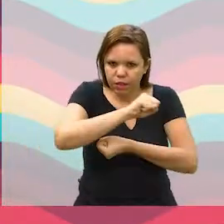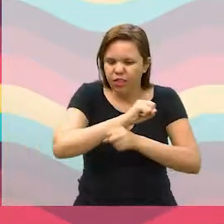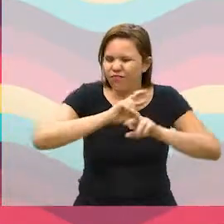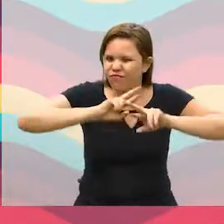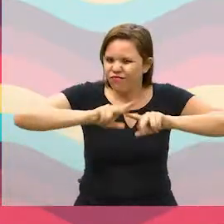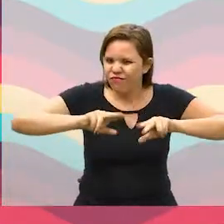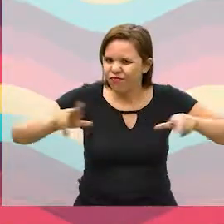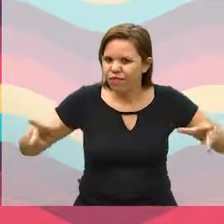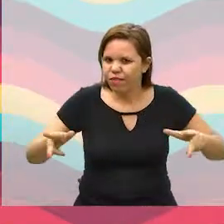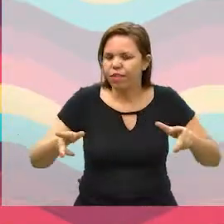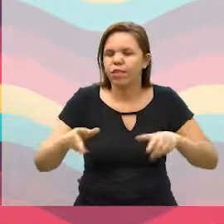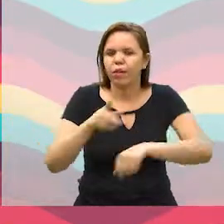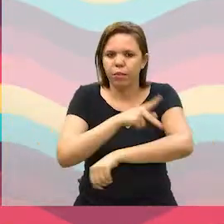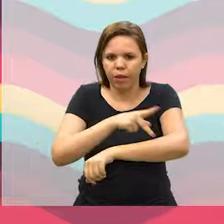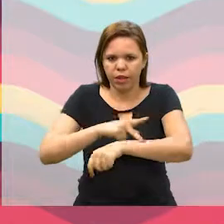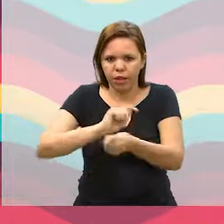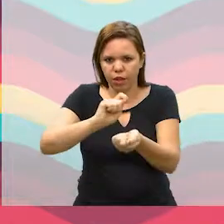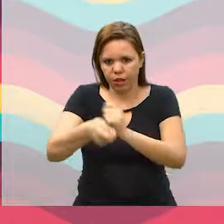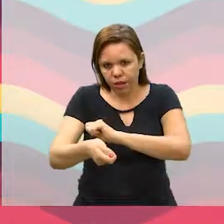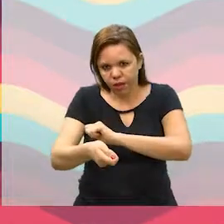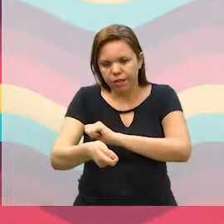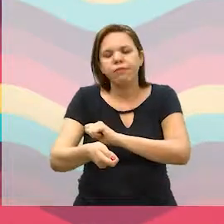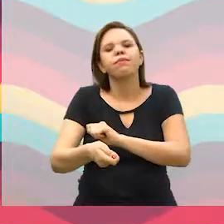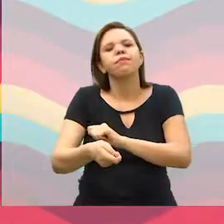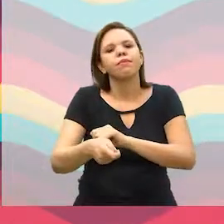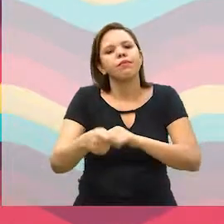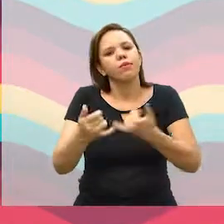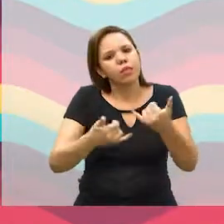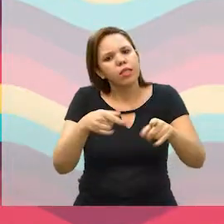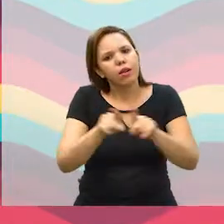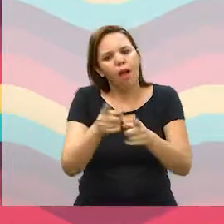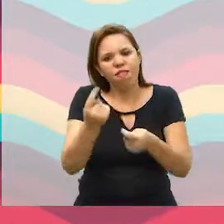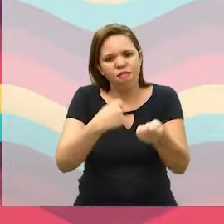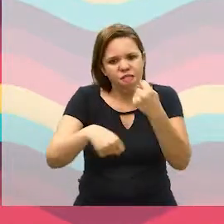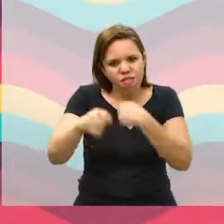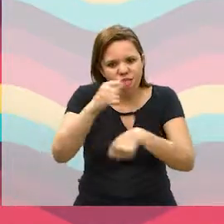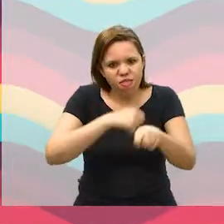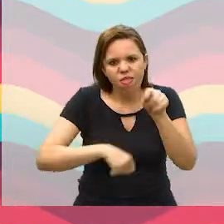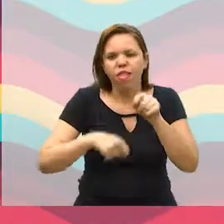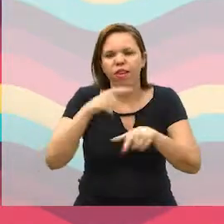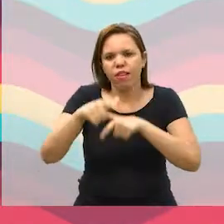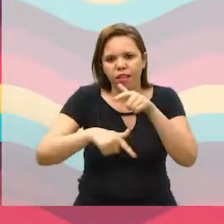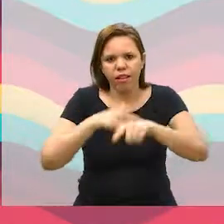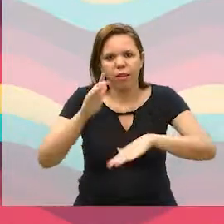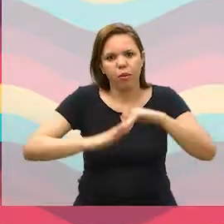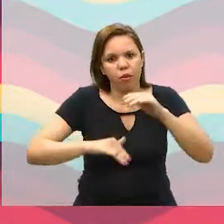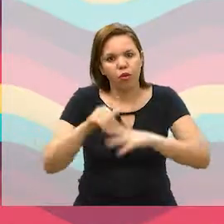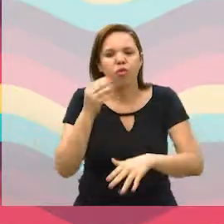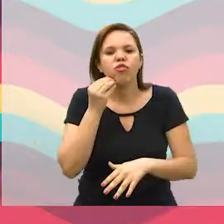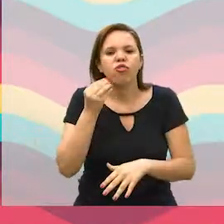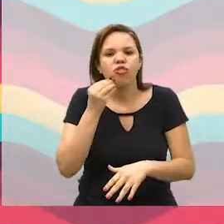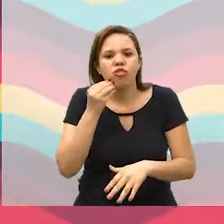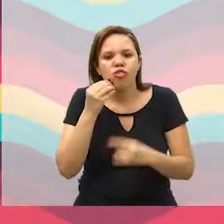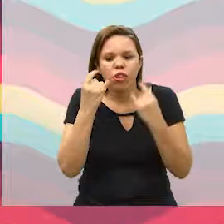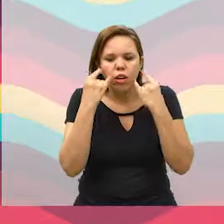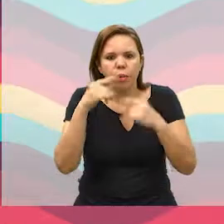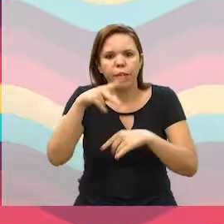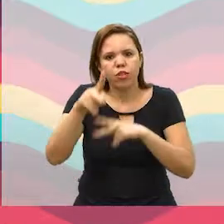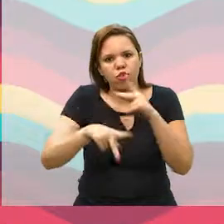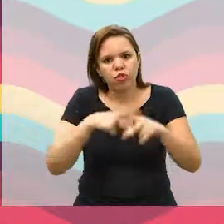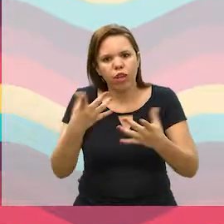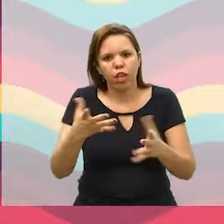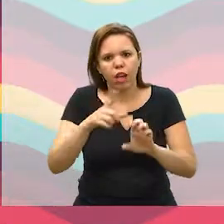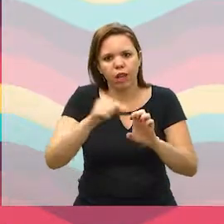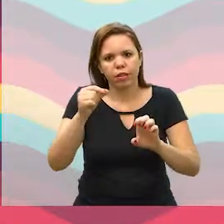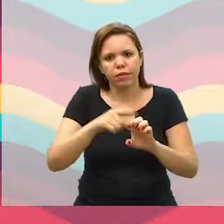socioambientais e outras formas lúdico-pedagógicas se tornam um negócio para este nicho de mercado que vem atraindo